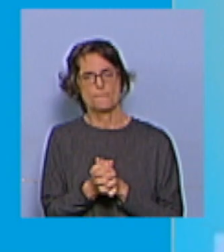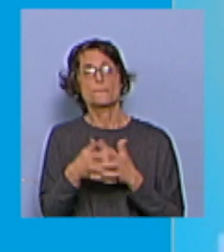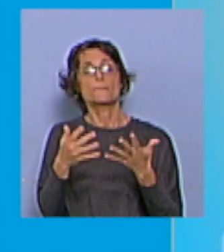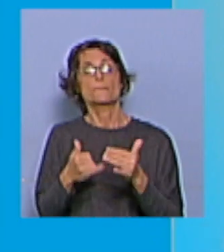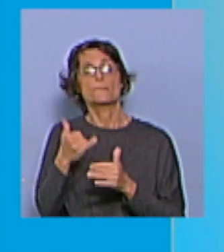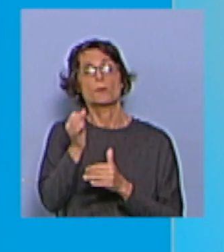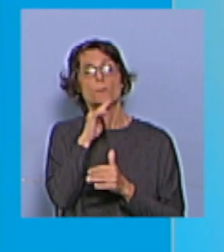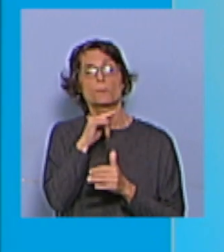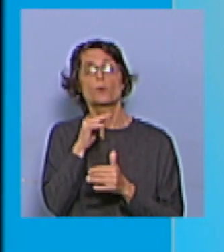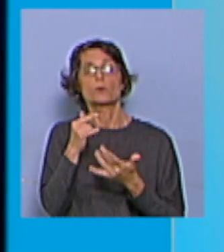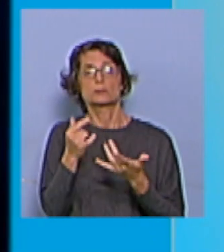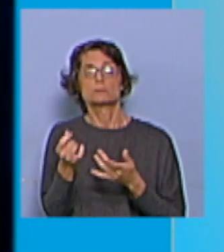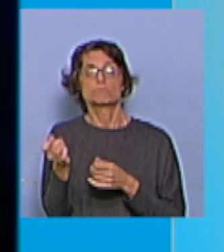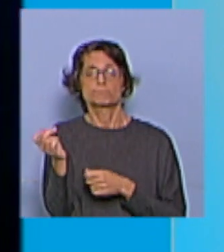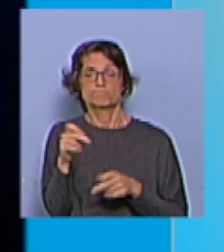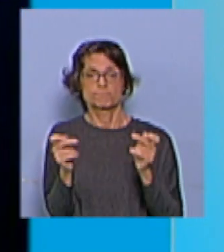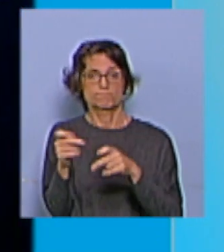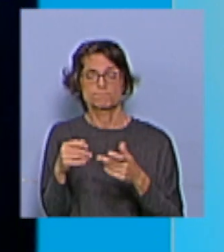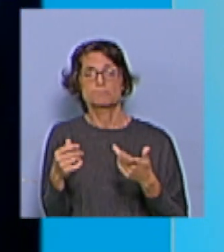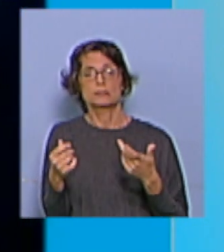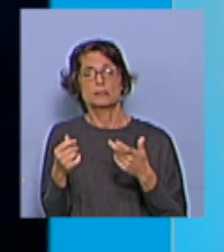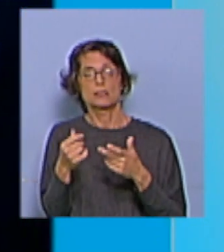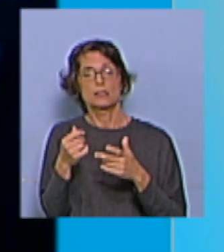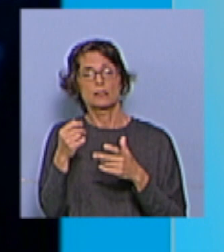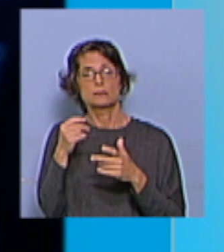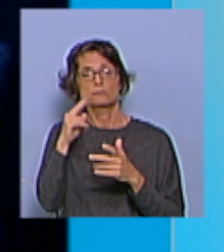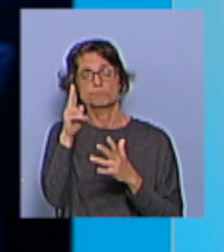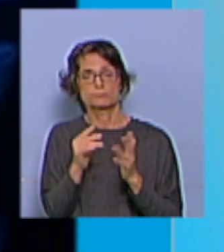Siga estes e outros assuntos no portal da